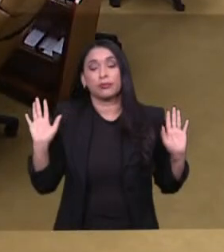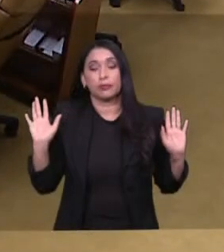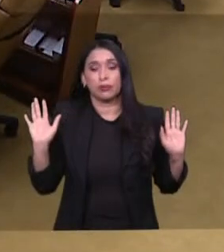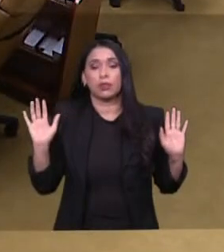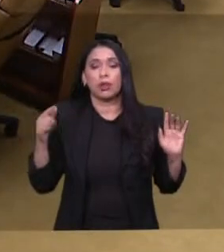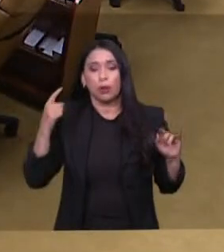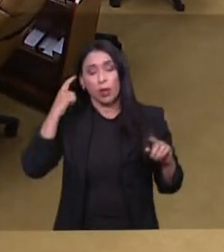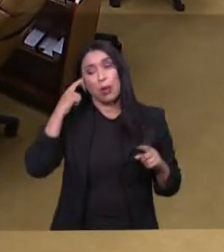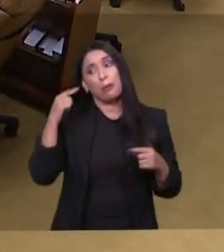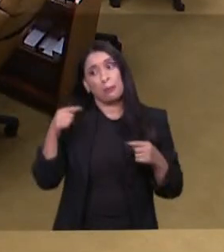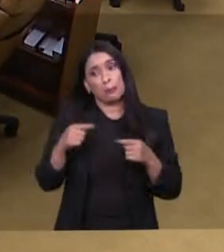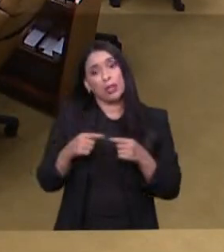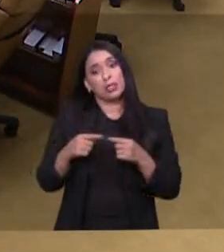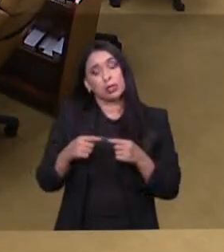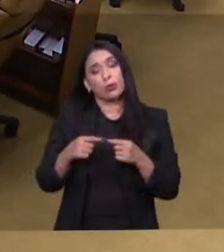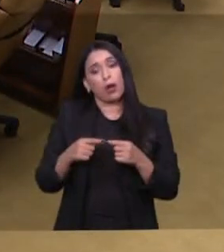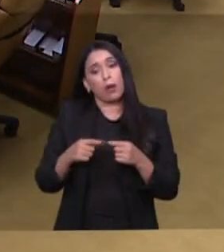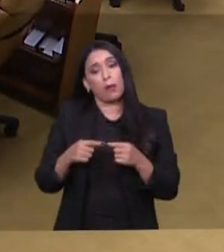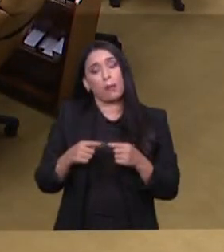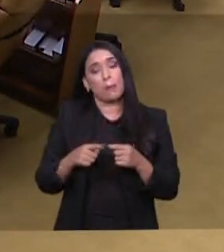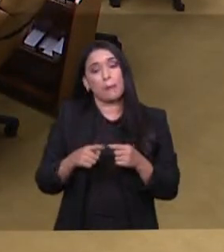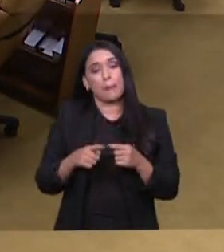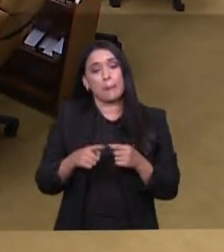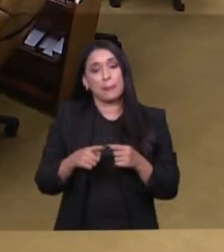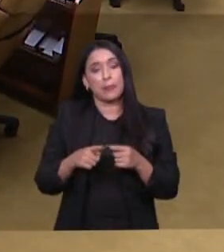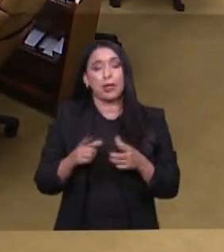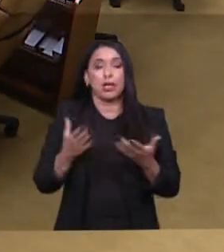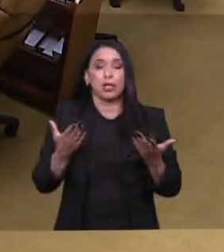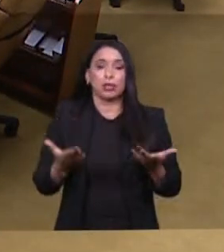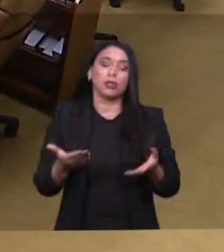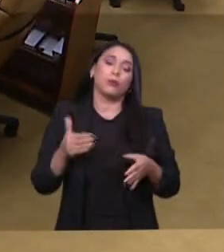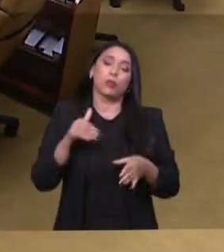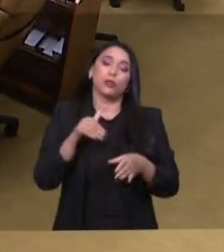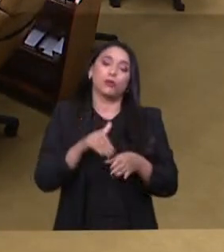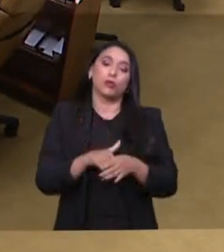ponto, eu concordo com Vossa Excelência. Eu estou aqui, então, acompanhando